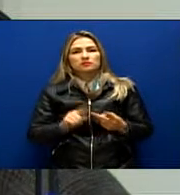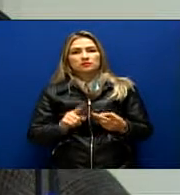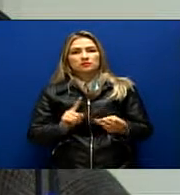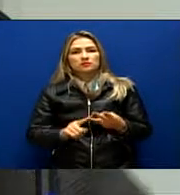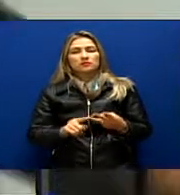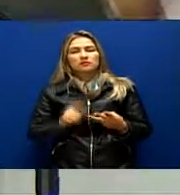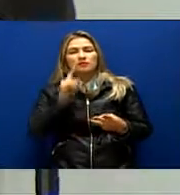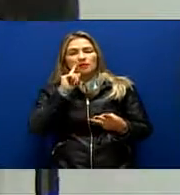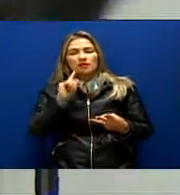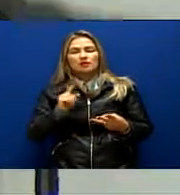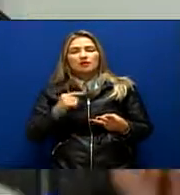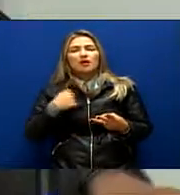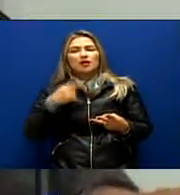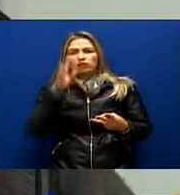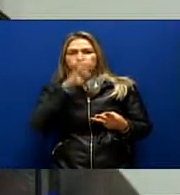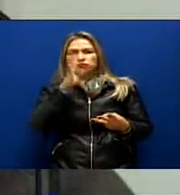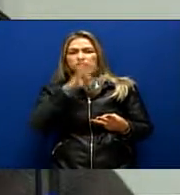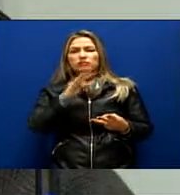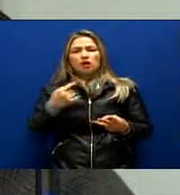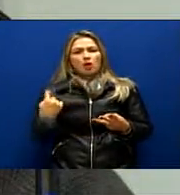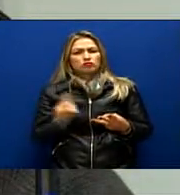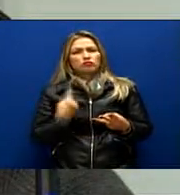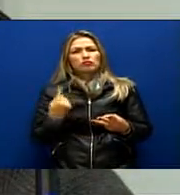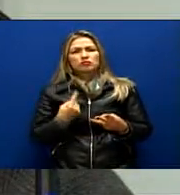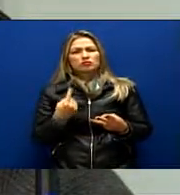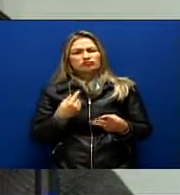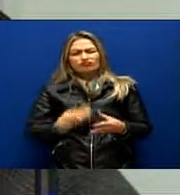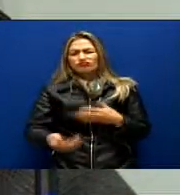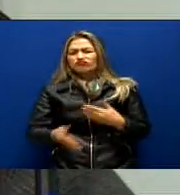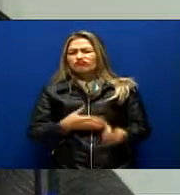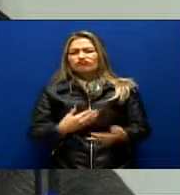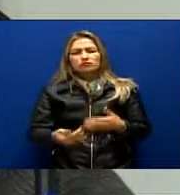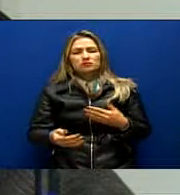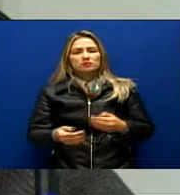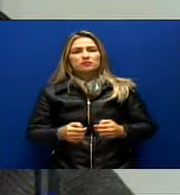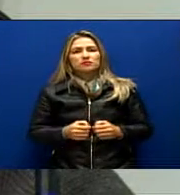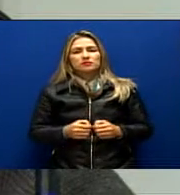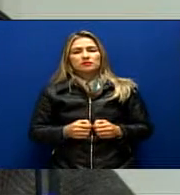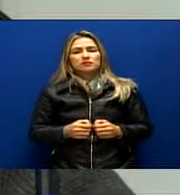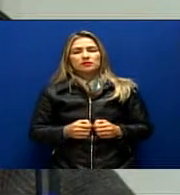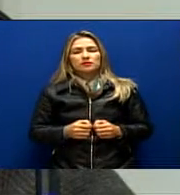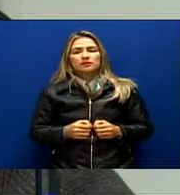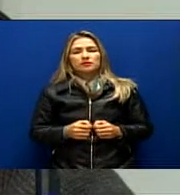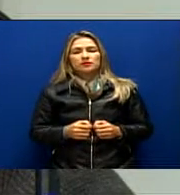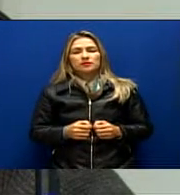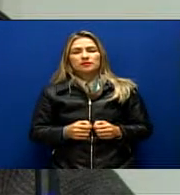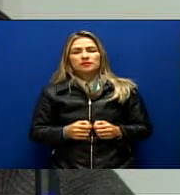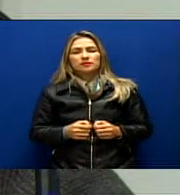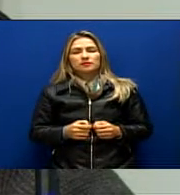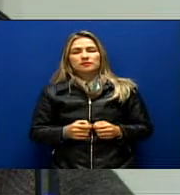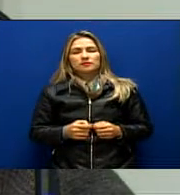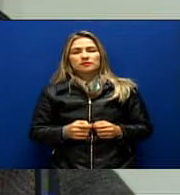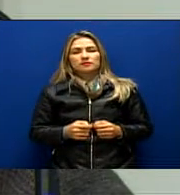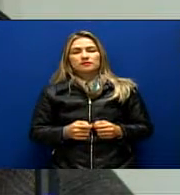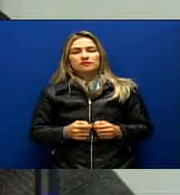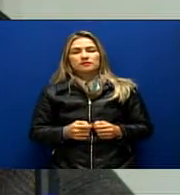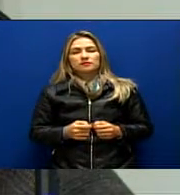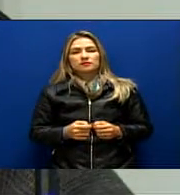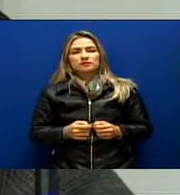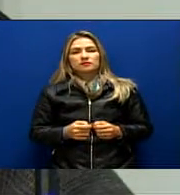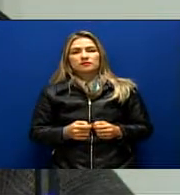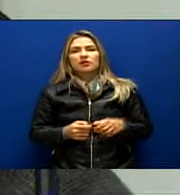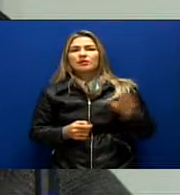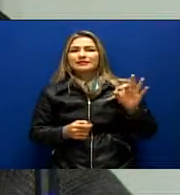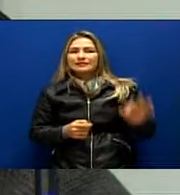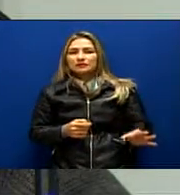bater de frente, nem que eu fique sozinho. Porque eu entendo que o certo é